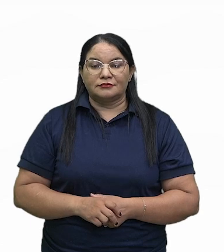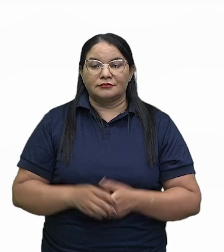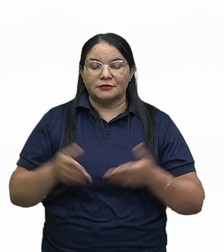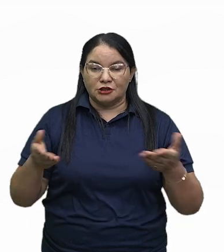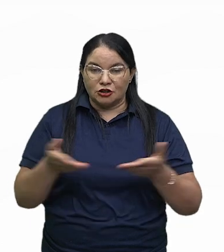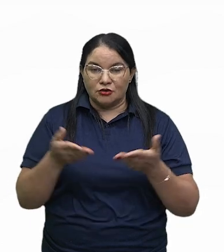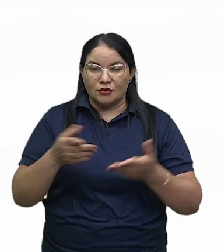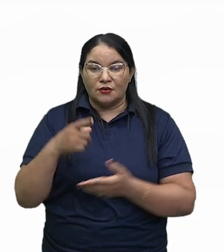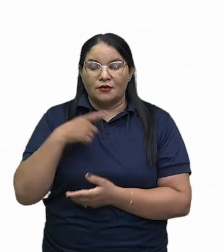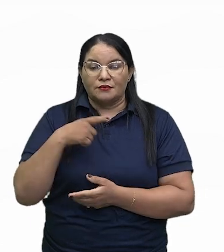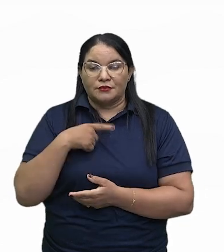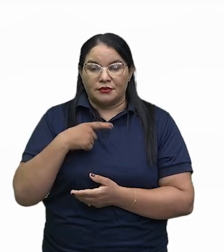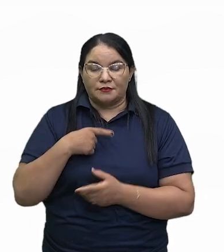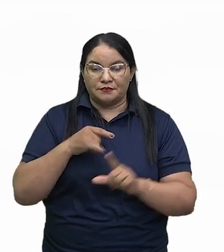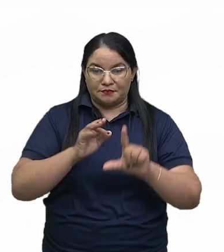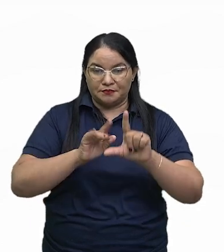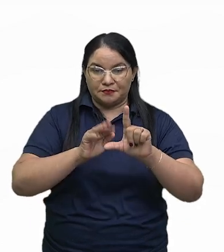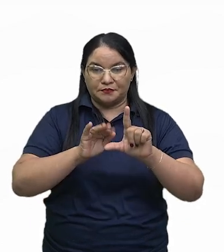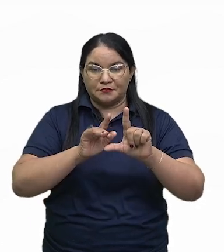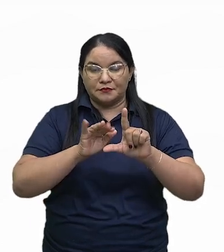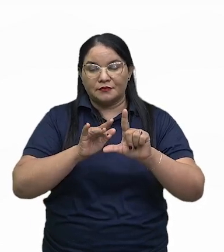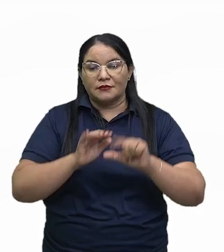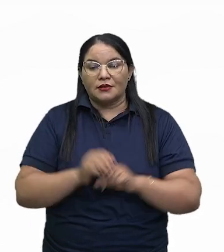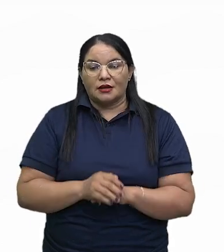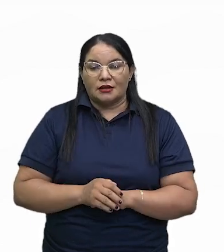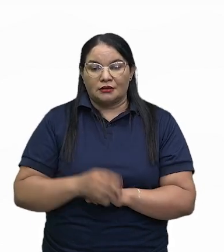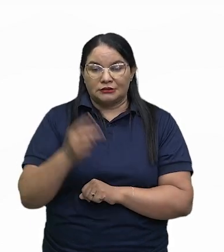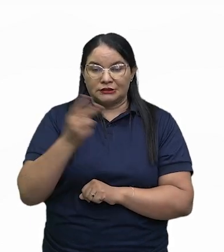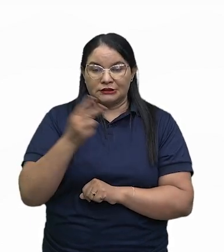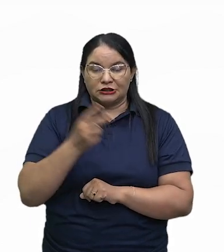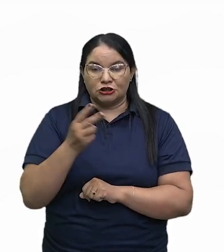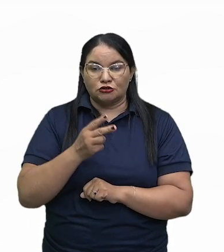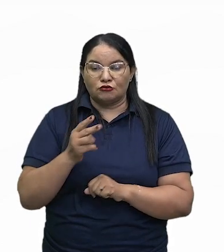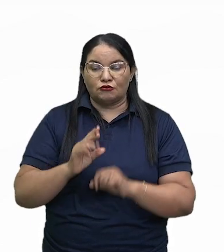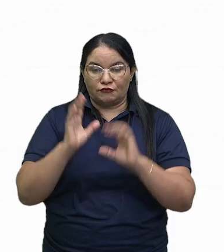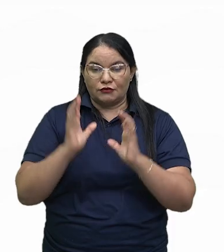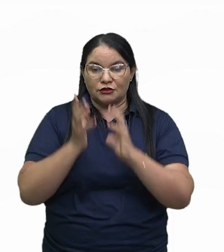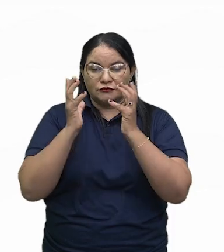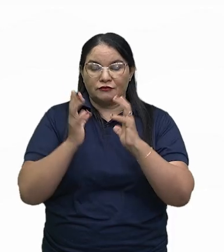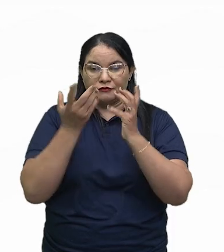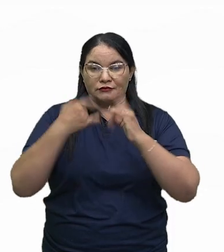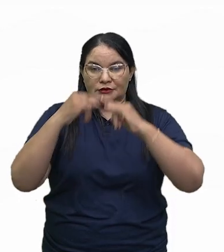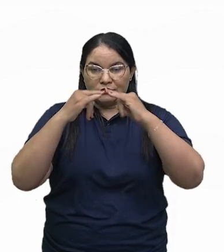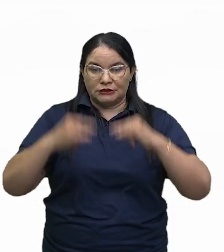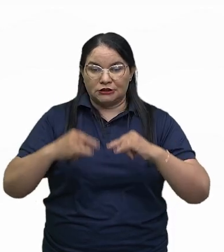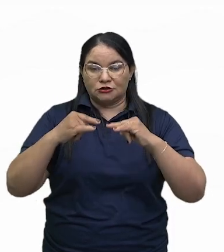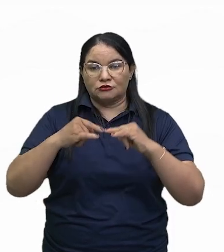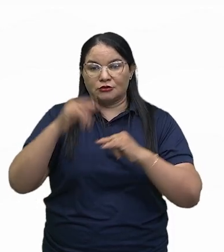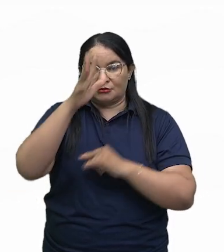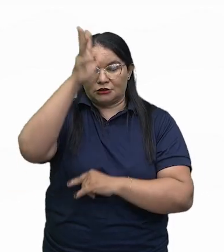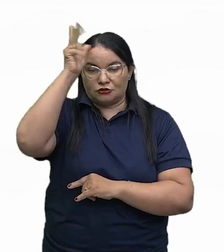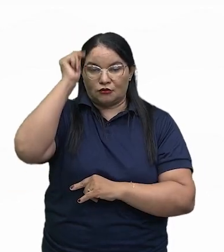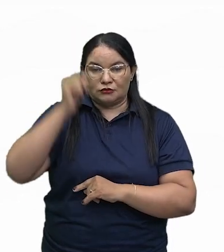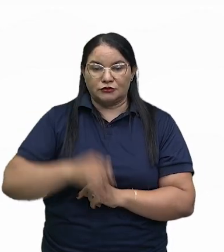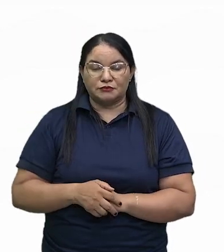Aqui nós temos um QR Code, vamos mostrar para vocês, do segundo Festival do Circo do Amazonas.